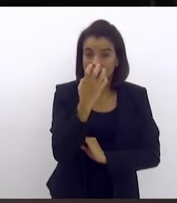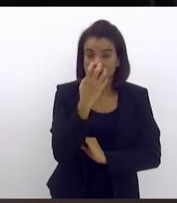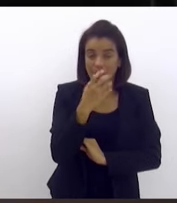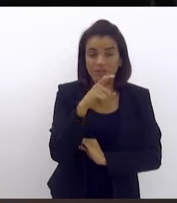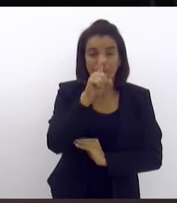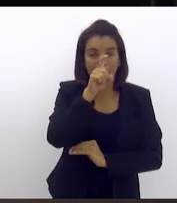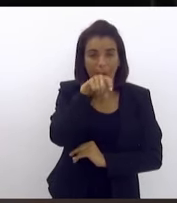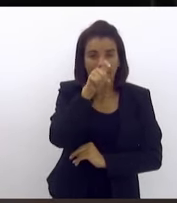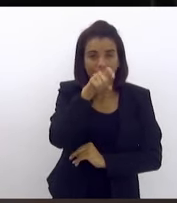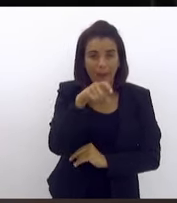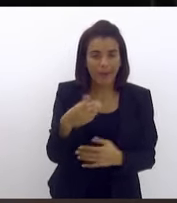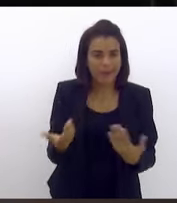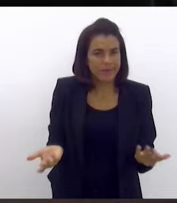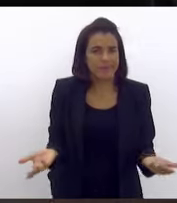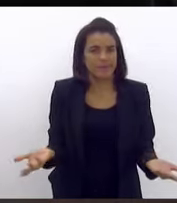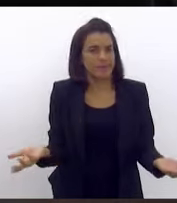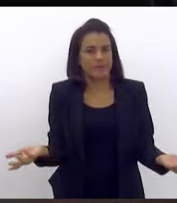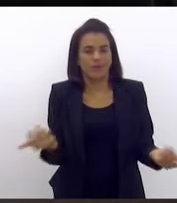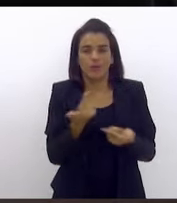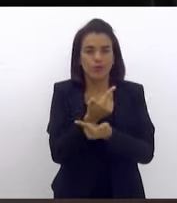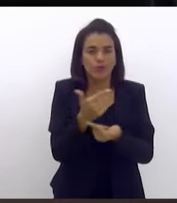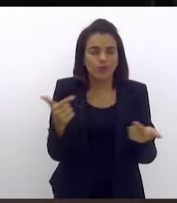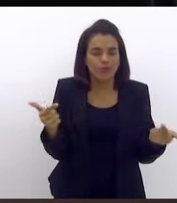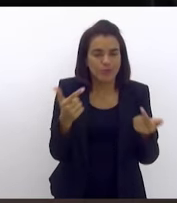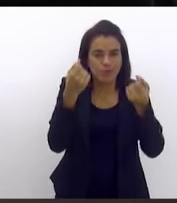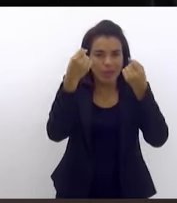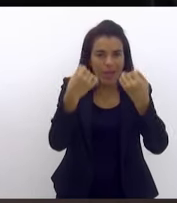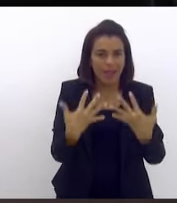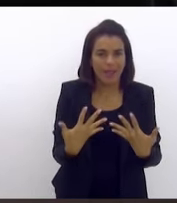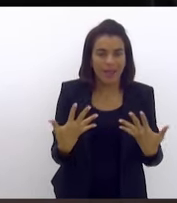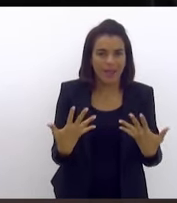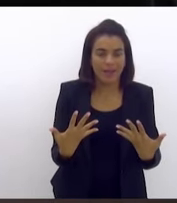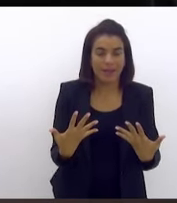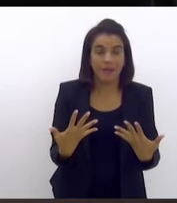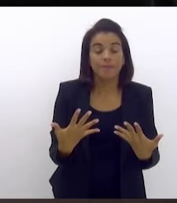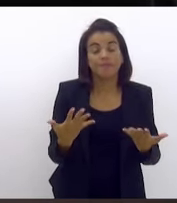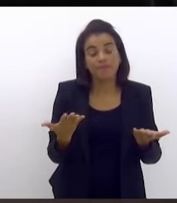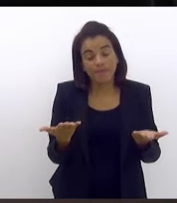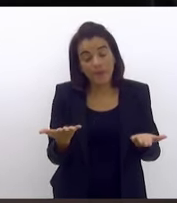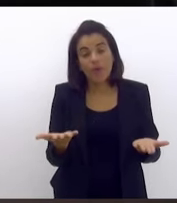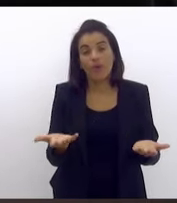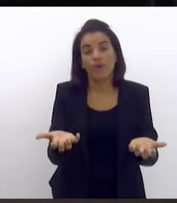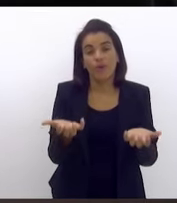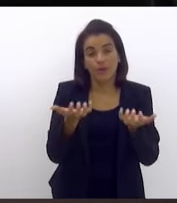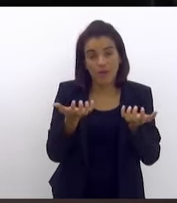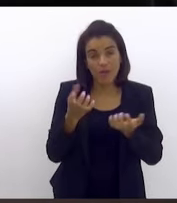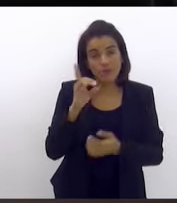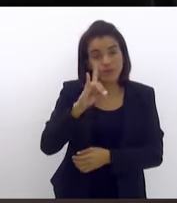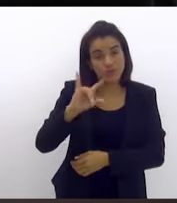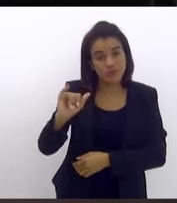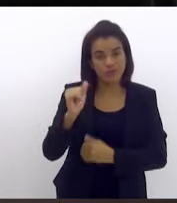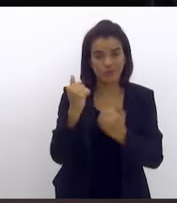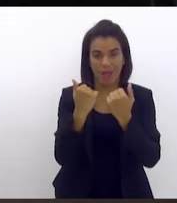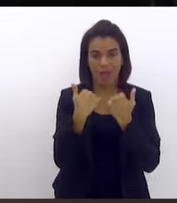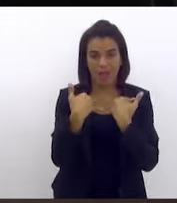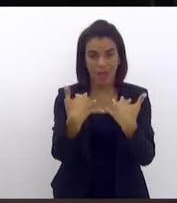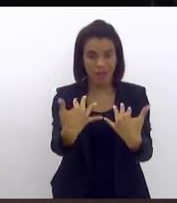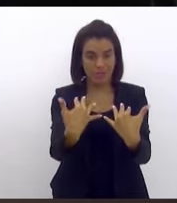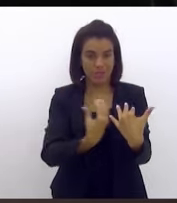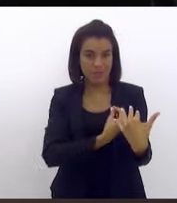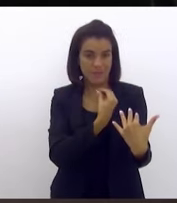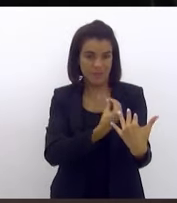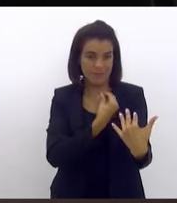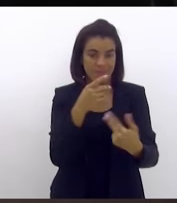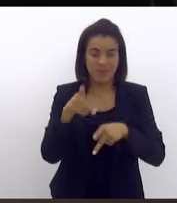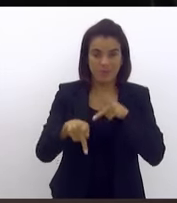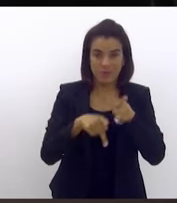papagaio. Não tem como, não tem explicação. Então, eu queria, deputado Paulo, que no dia da audiência pública, né, relatando